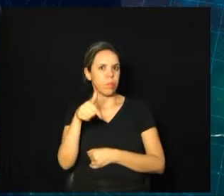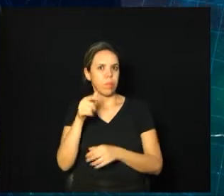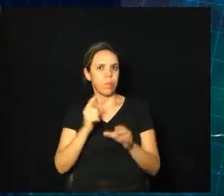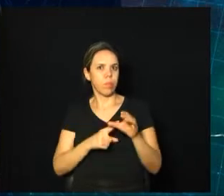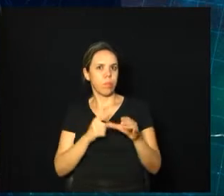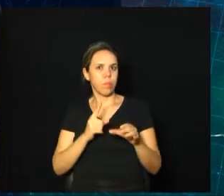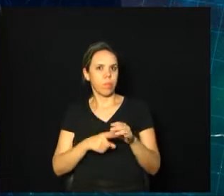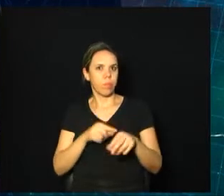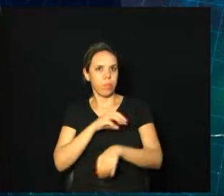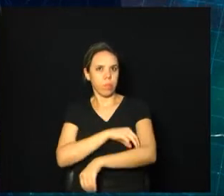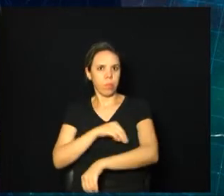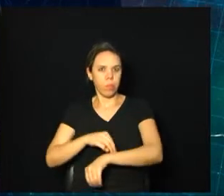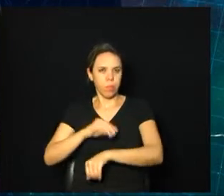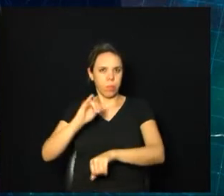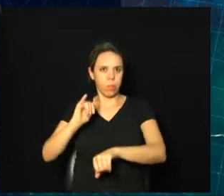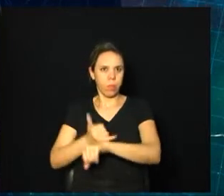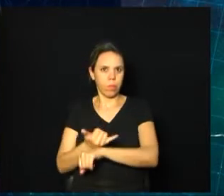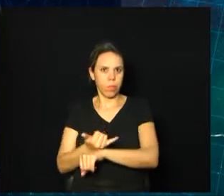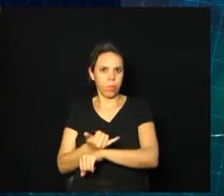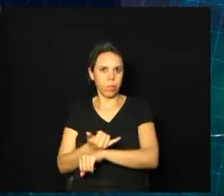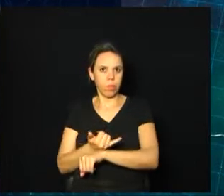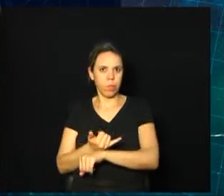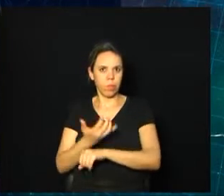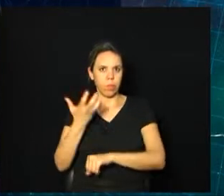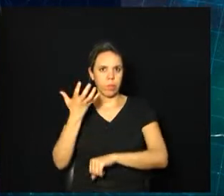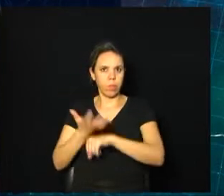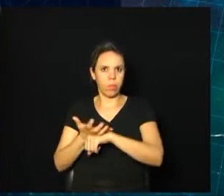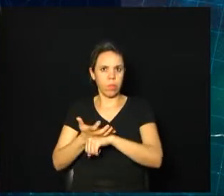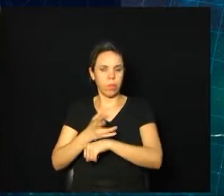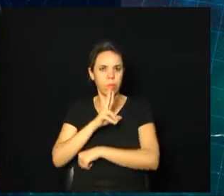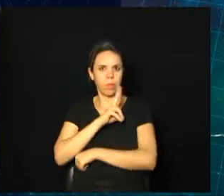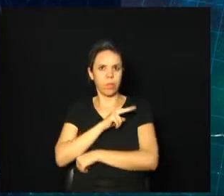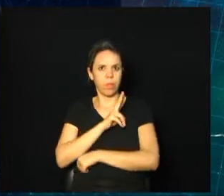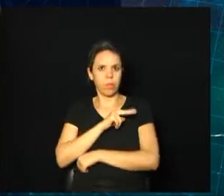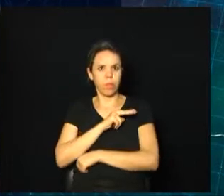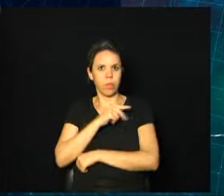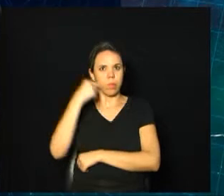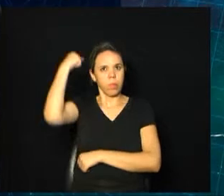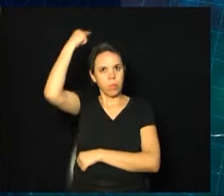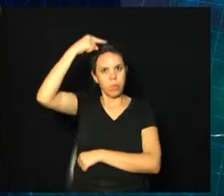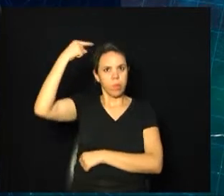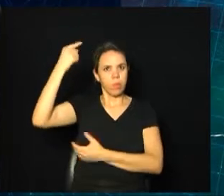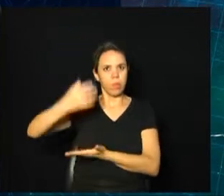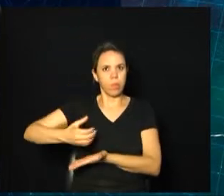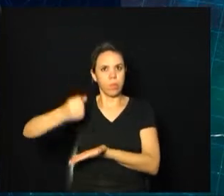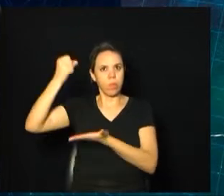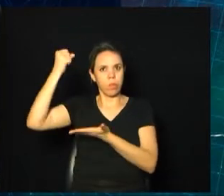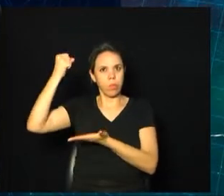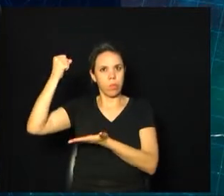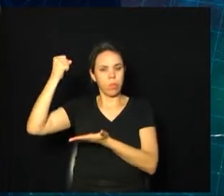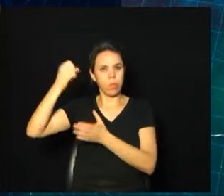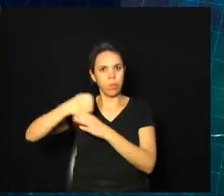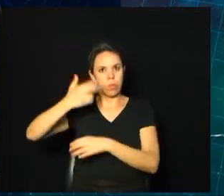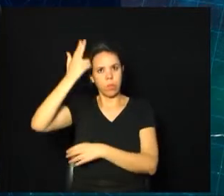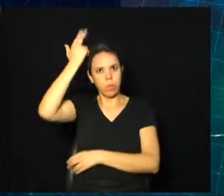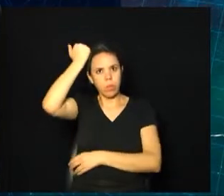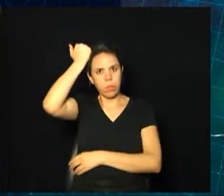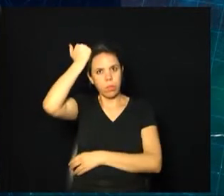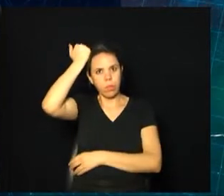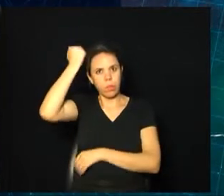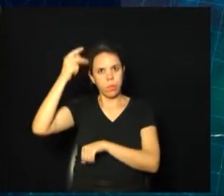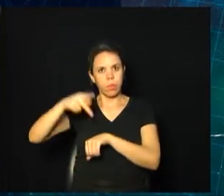aparecem Cosmópolis, Montemor, Jaguariúna, Nova Odessa, Arthur Nogueira, Santo Antônio de Posse, Engenheiro